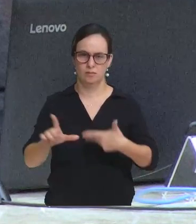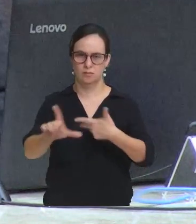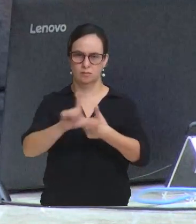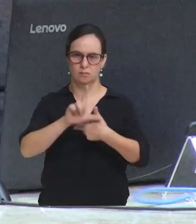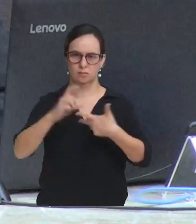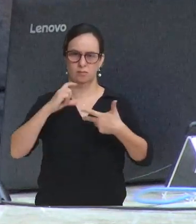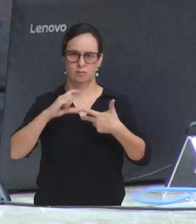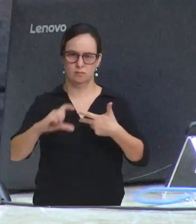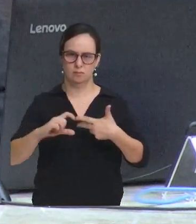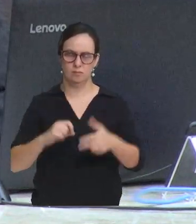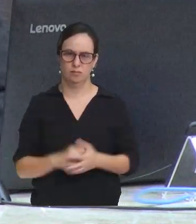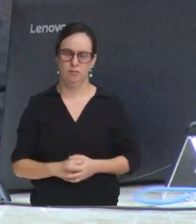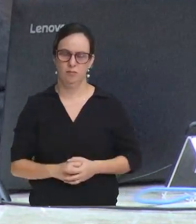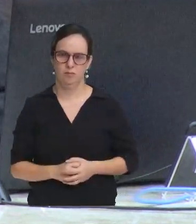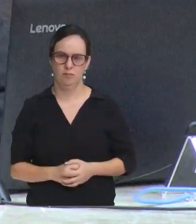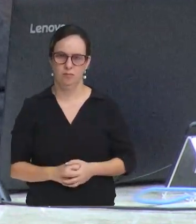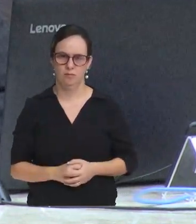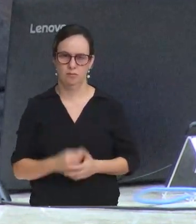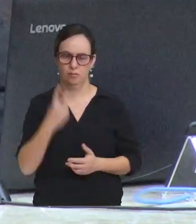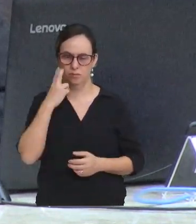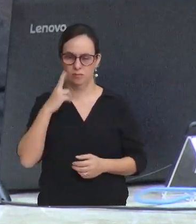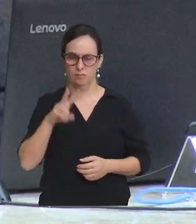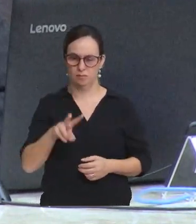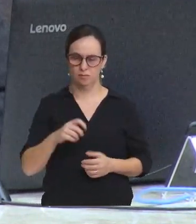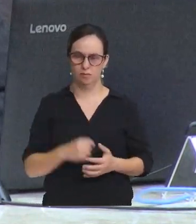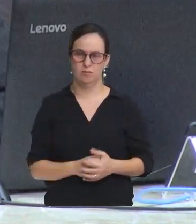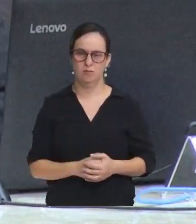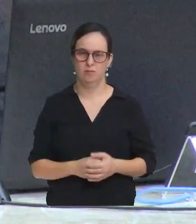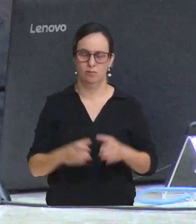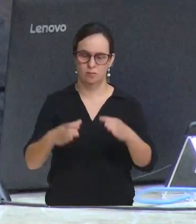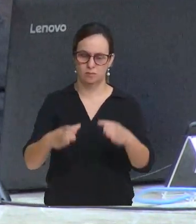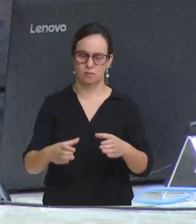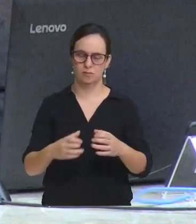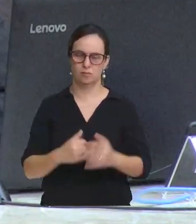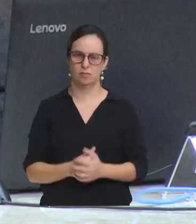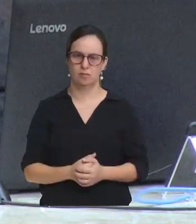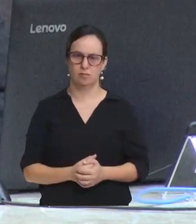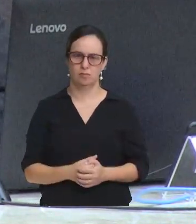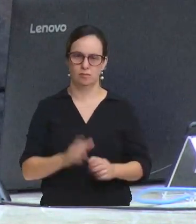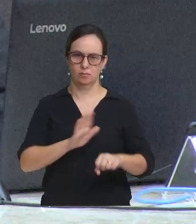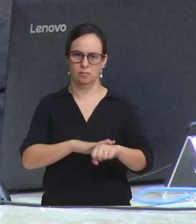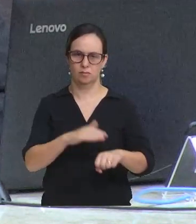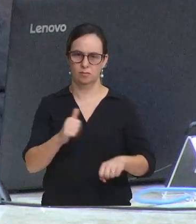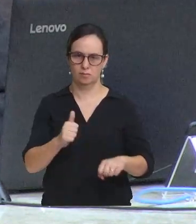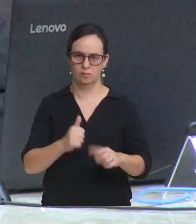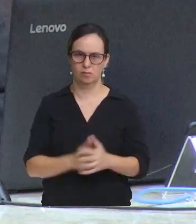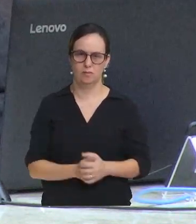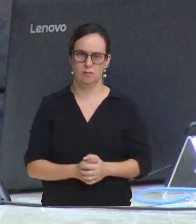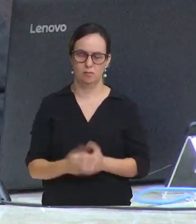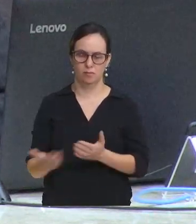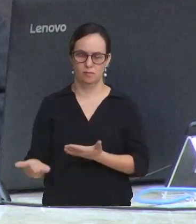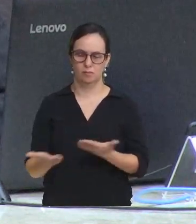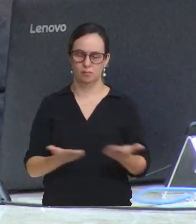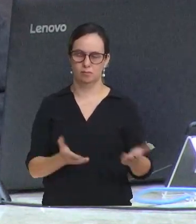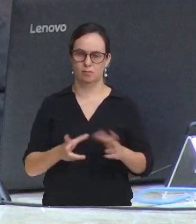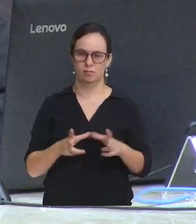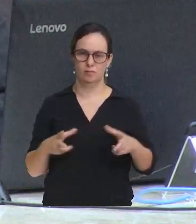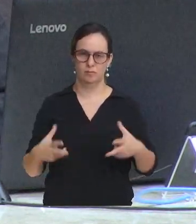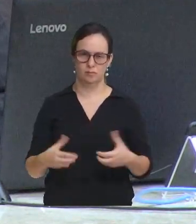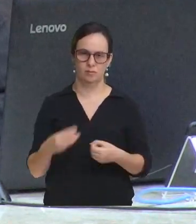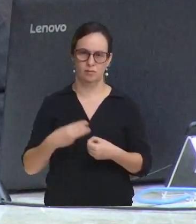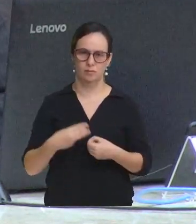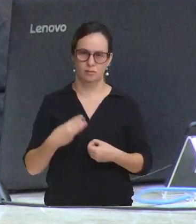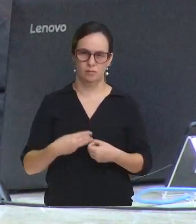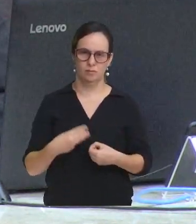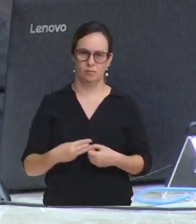direta e indireta e nas fundações. Então, esse é mais um serviço que a Câmara Municipal vai dispor aí à